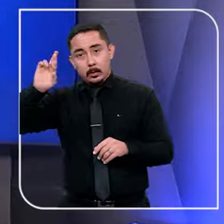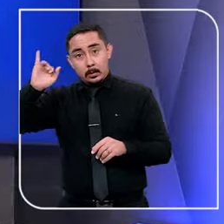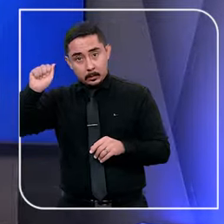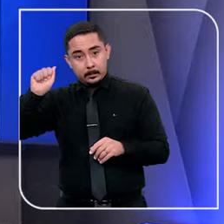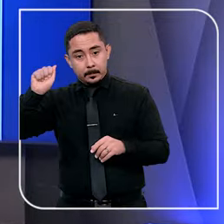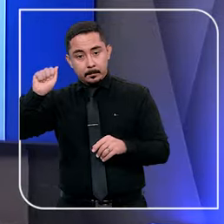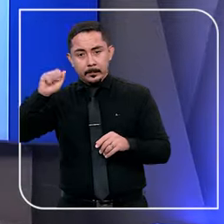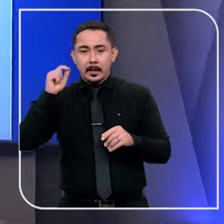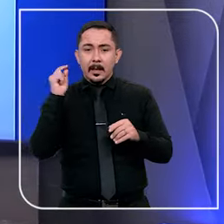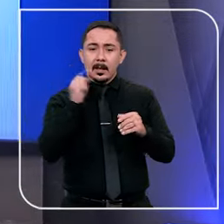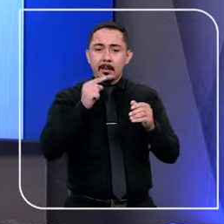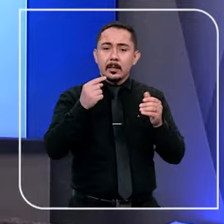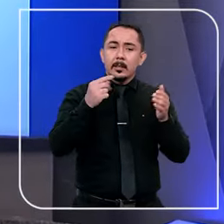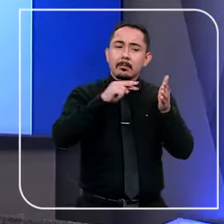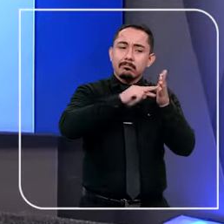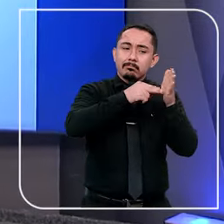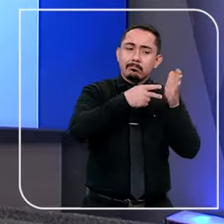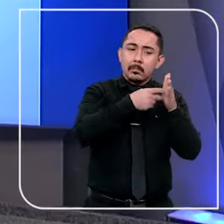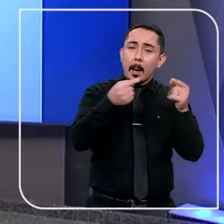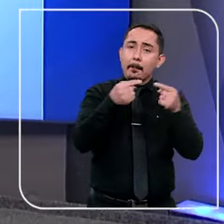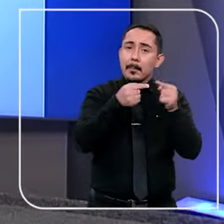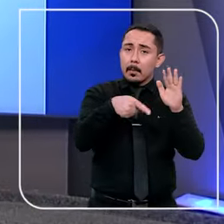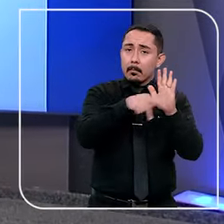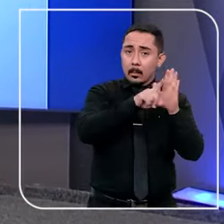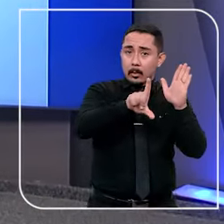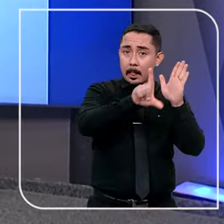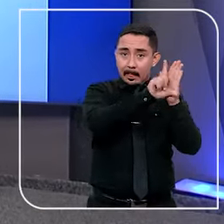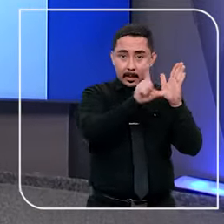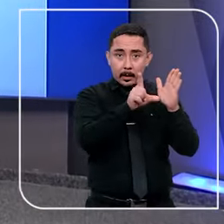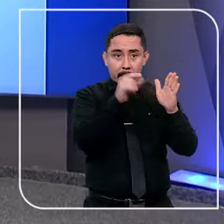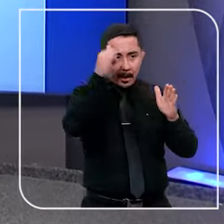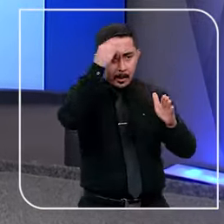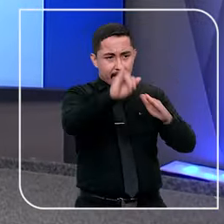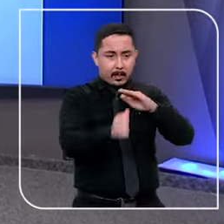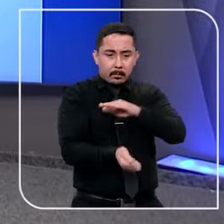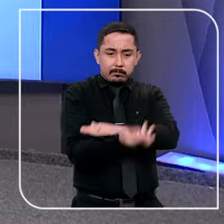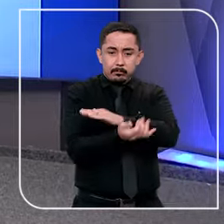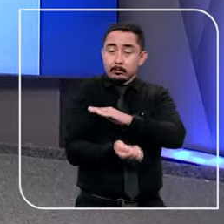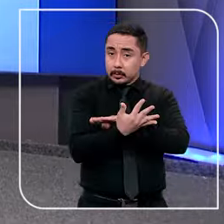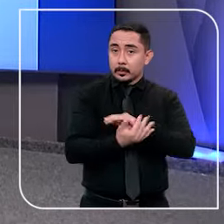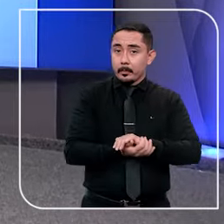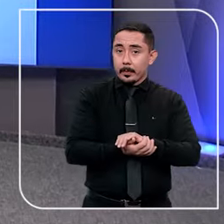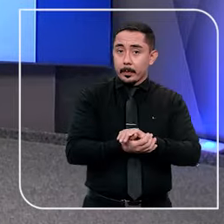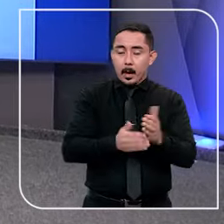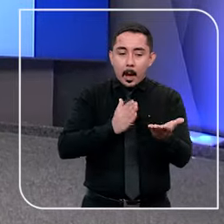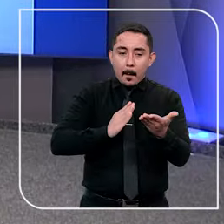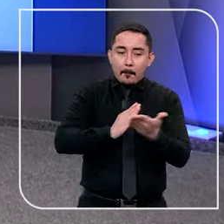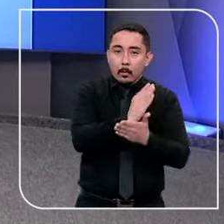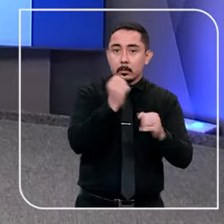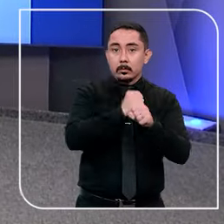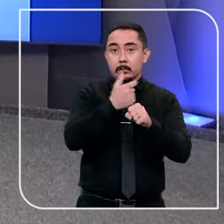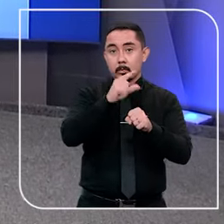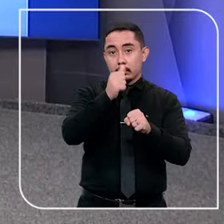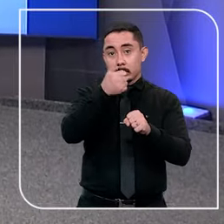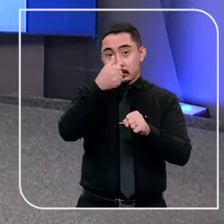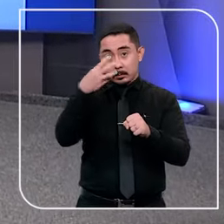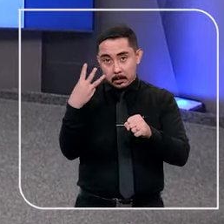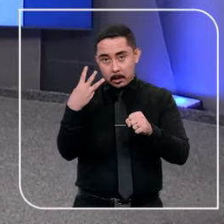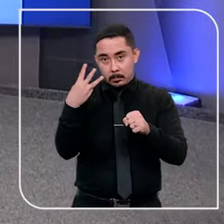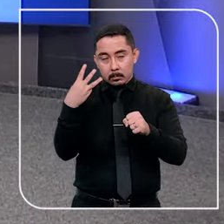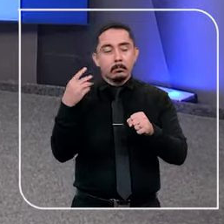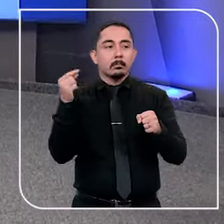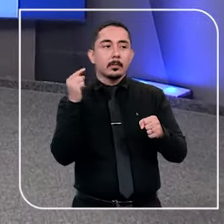das punições previstas na lei anticorrupção aprovada em 2013 essa é a primeira lei